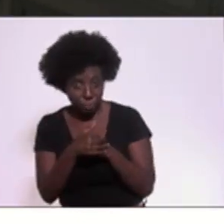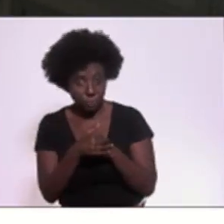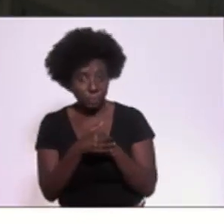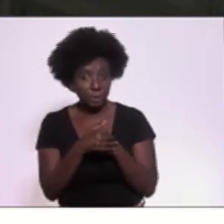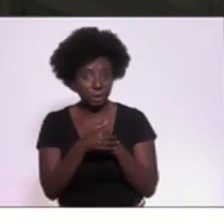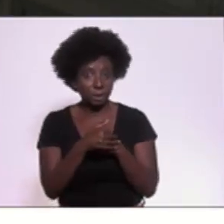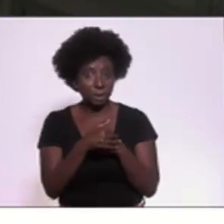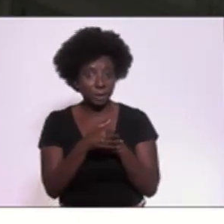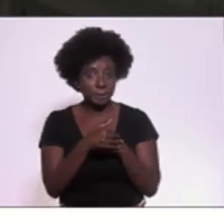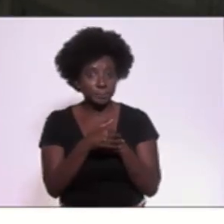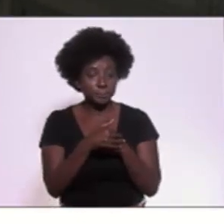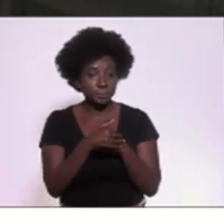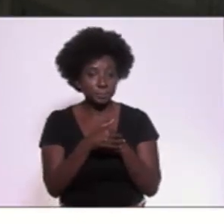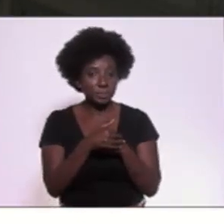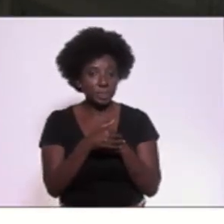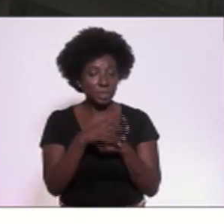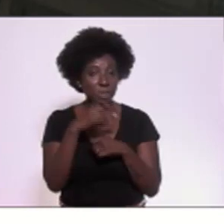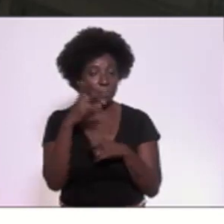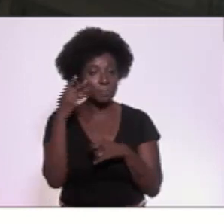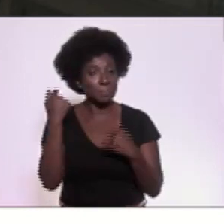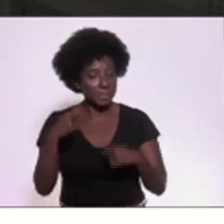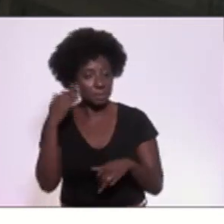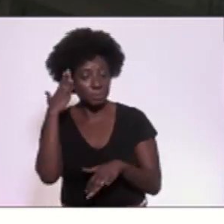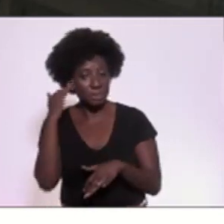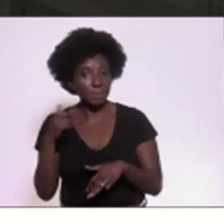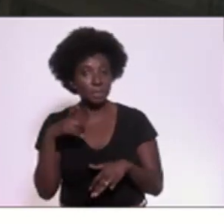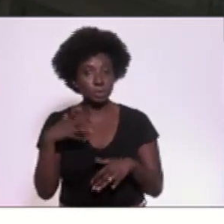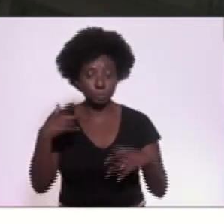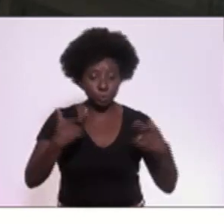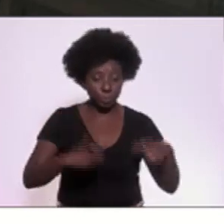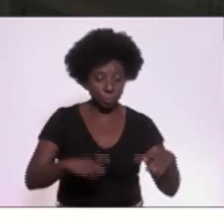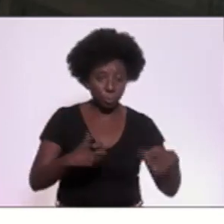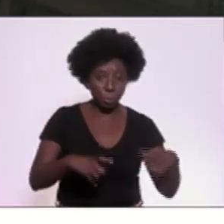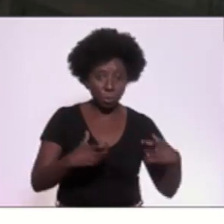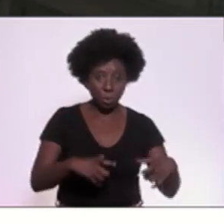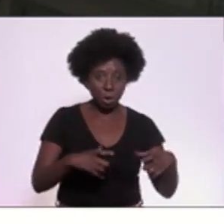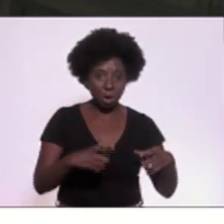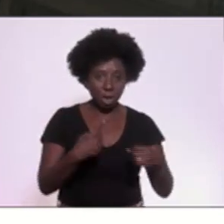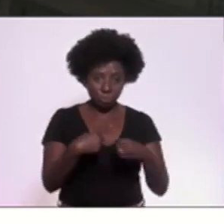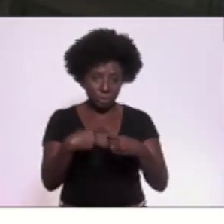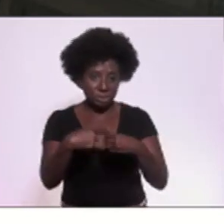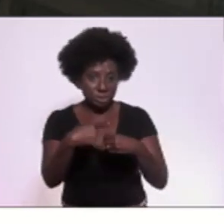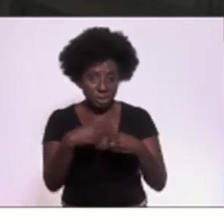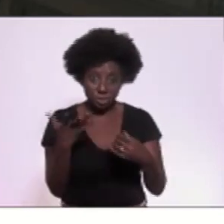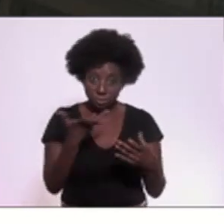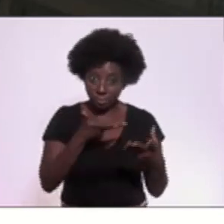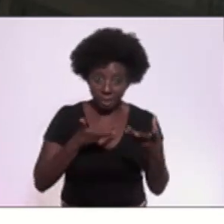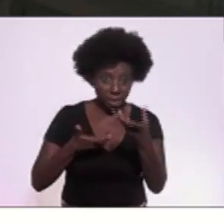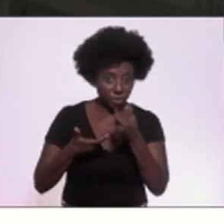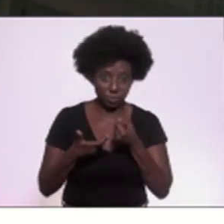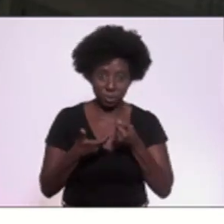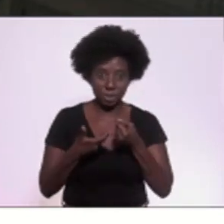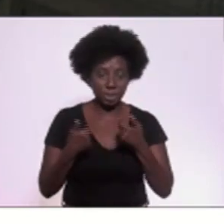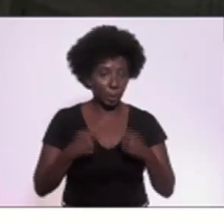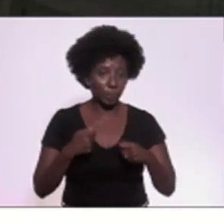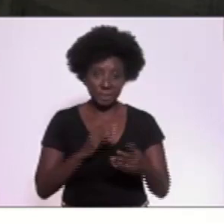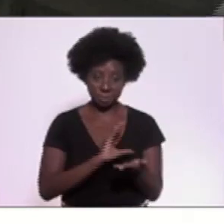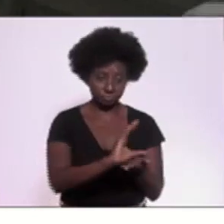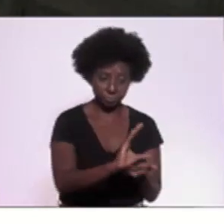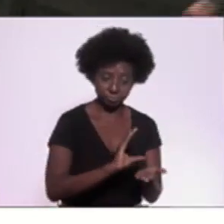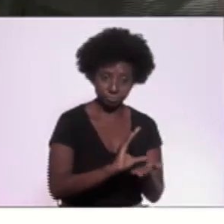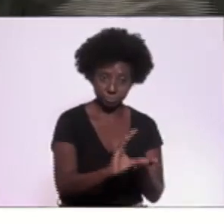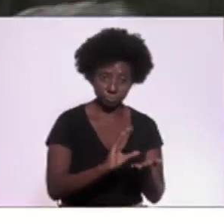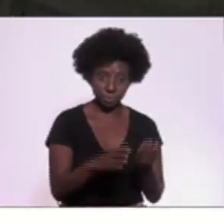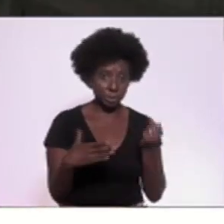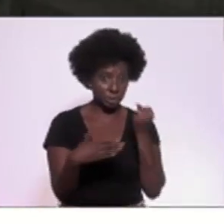de que estamos numa cidade maravilhosa e, portanto, não devemos investir numa política pública de segurança que preveja tanto